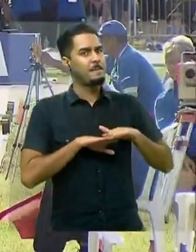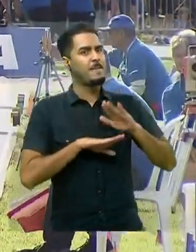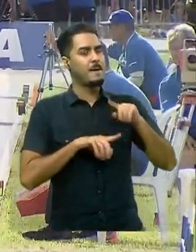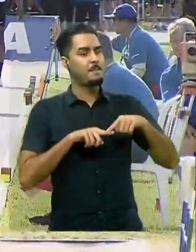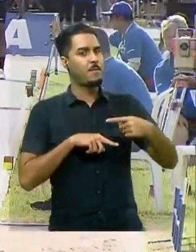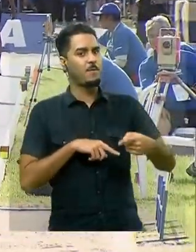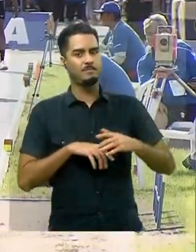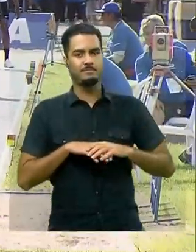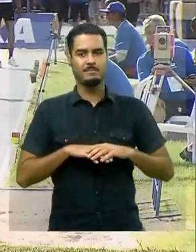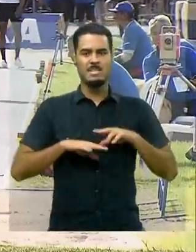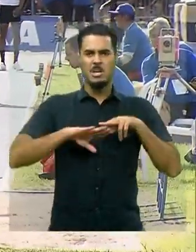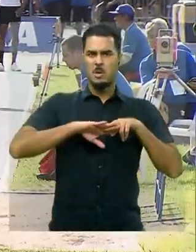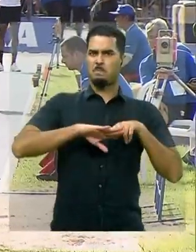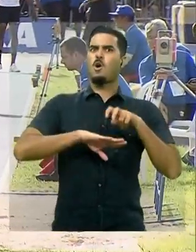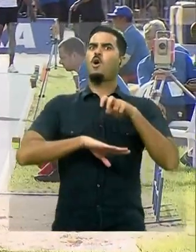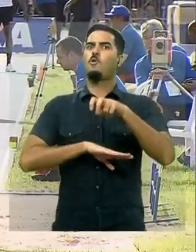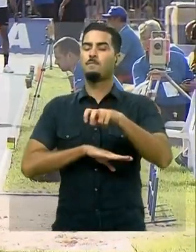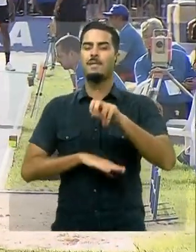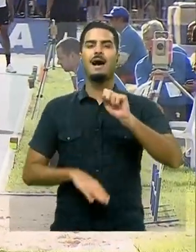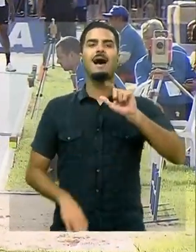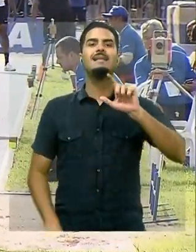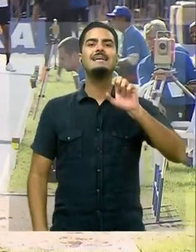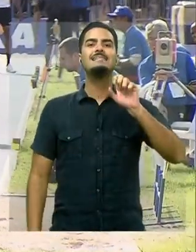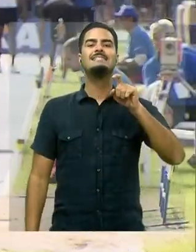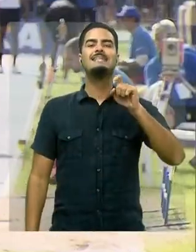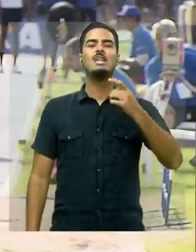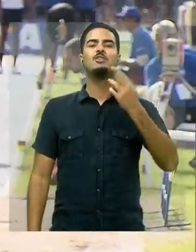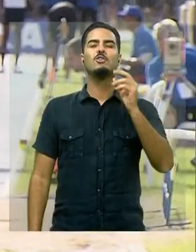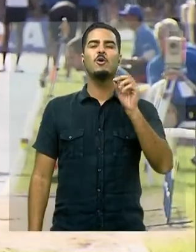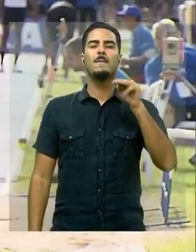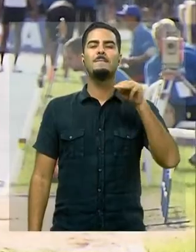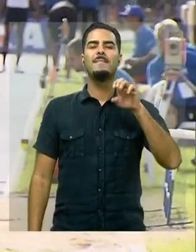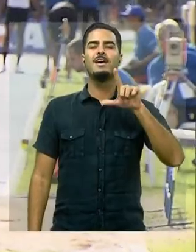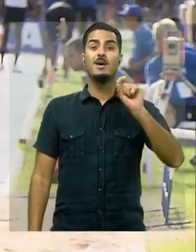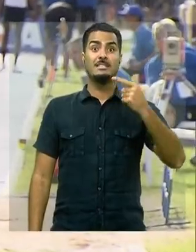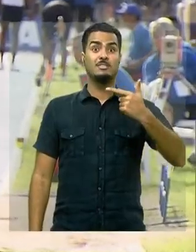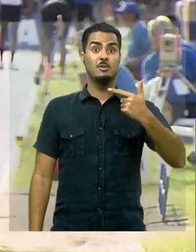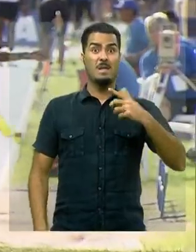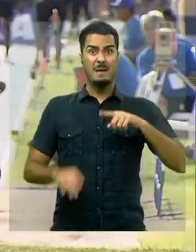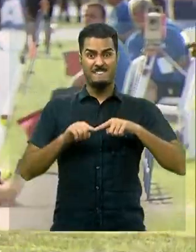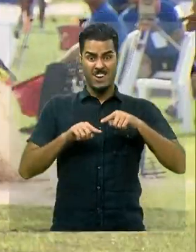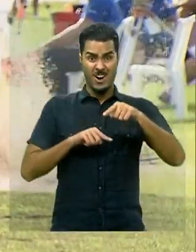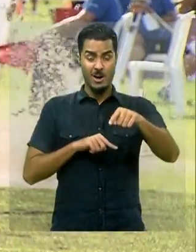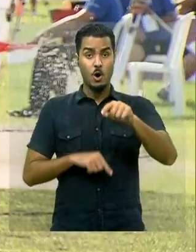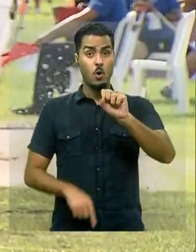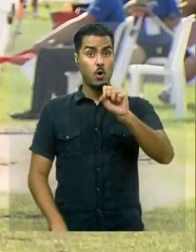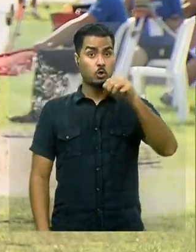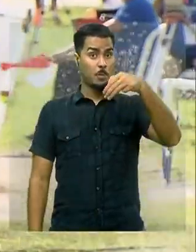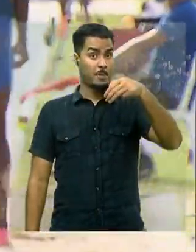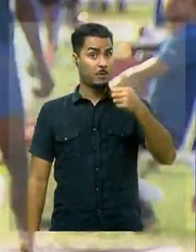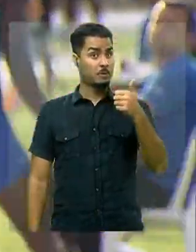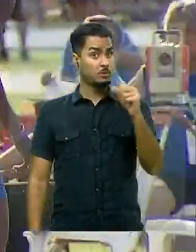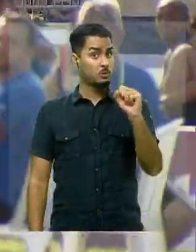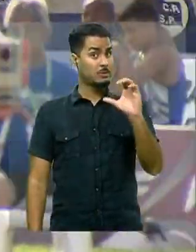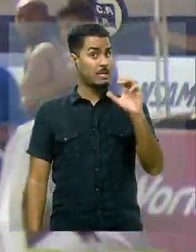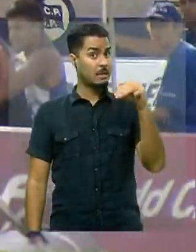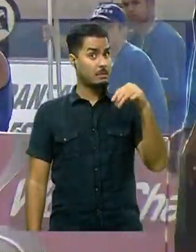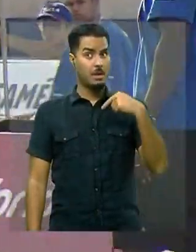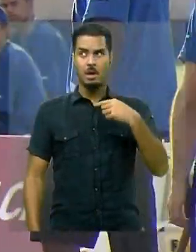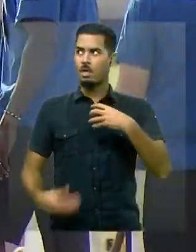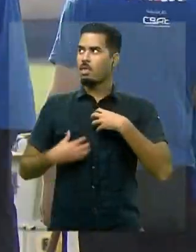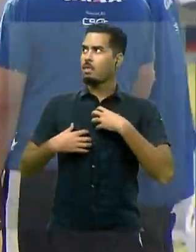distância, Alexandro Melo ficou em segundo, mas a marca de 8 metros e 18 centímetros deixou o